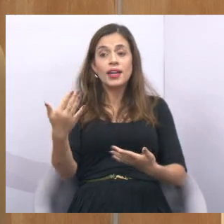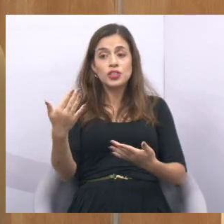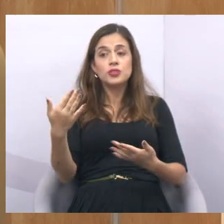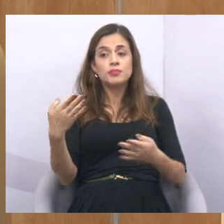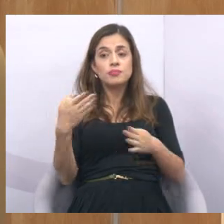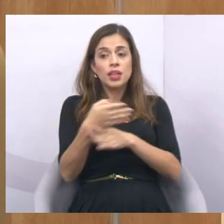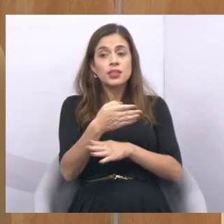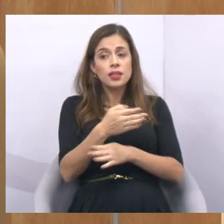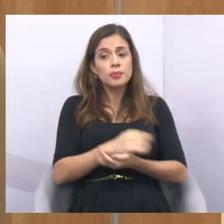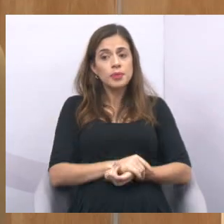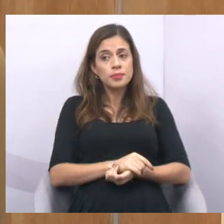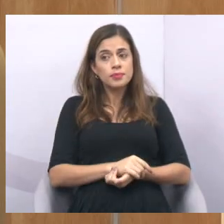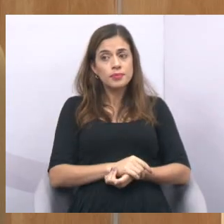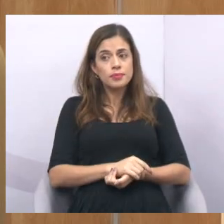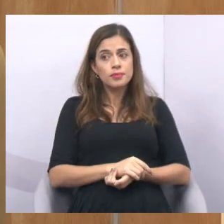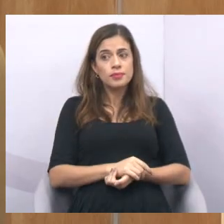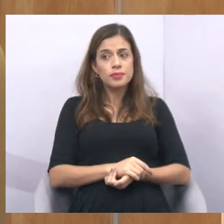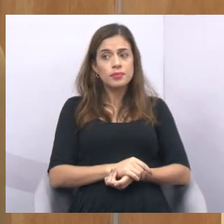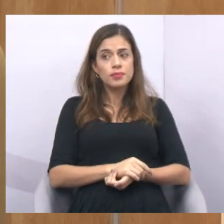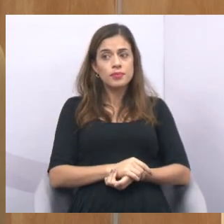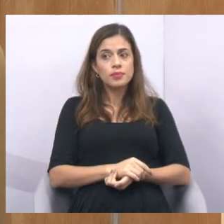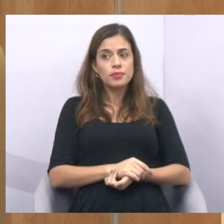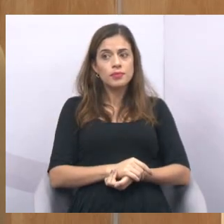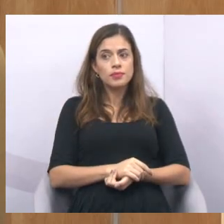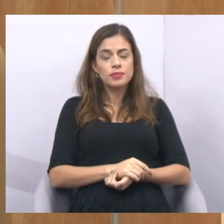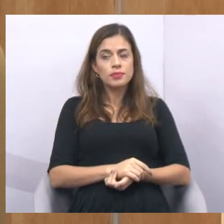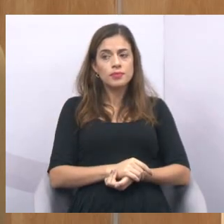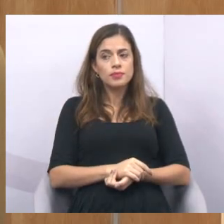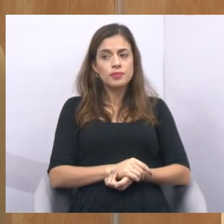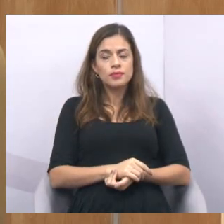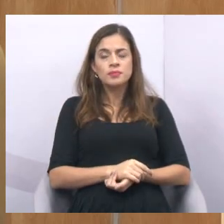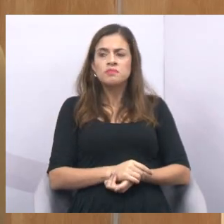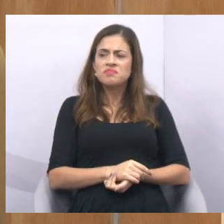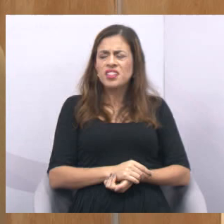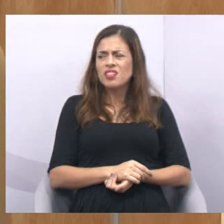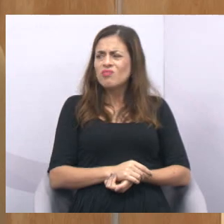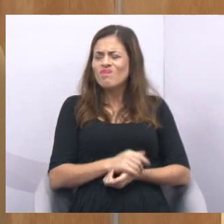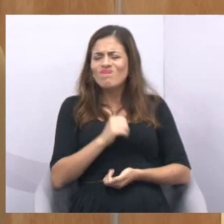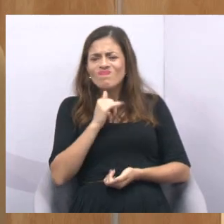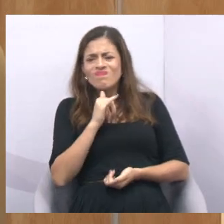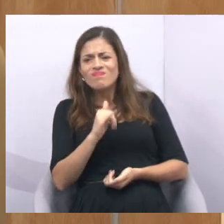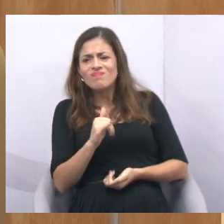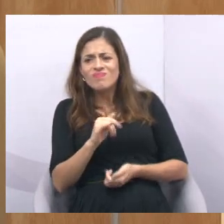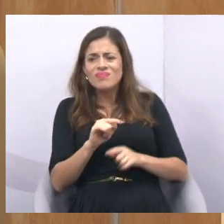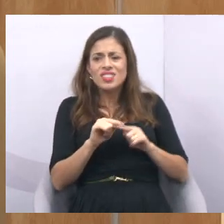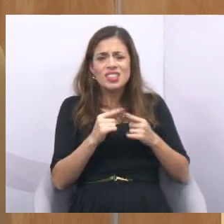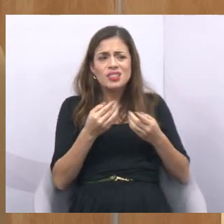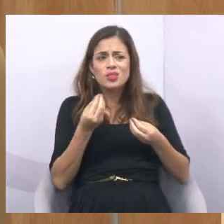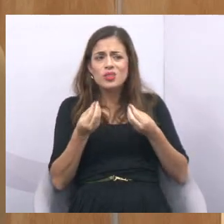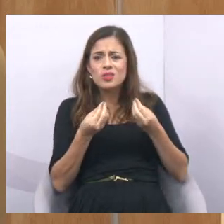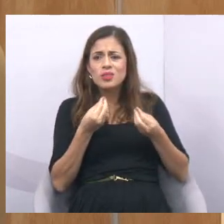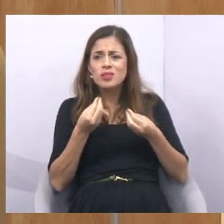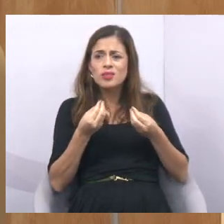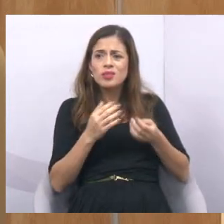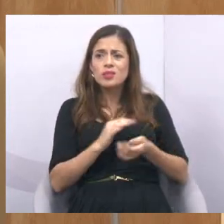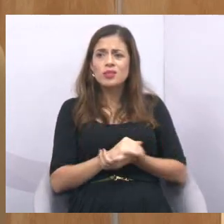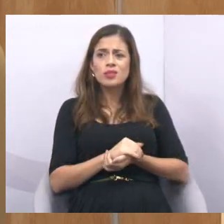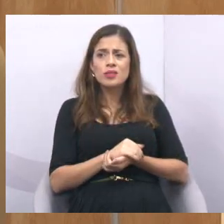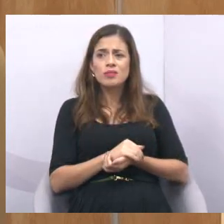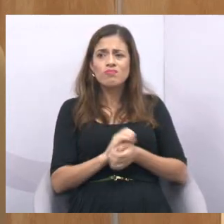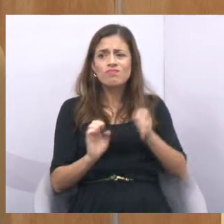Eu falei, lá no Clube Pinheiros, Marcelo, né? Eu falei, mas não há como, festa